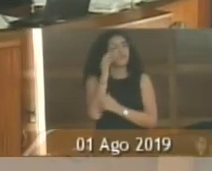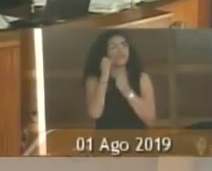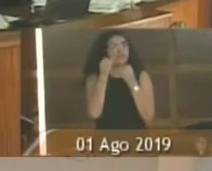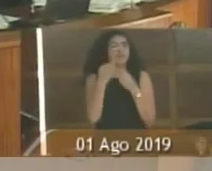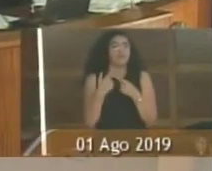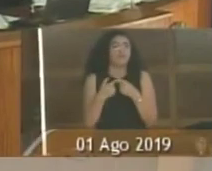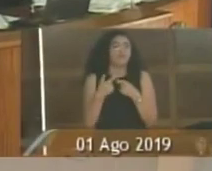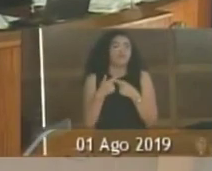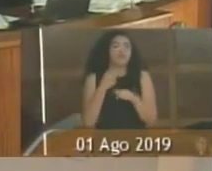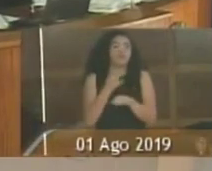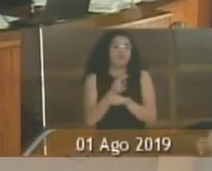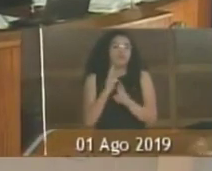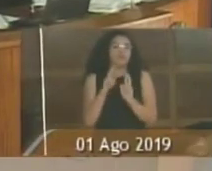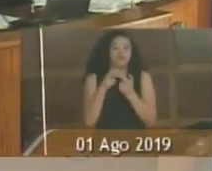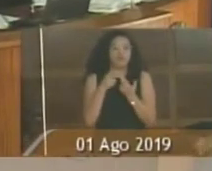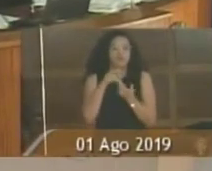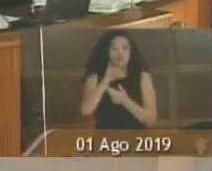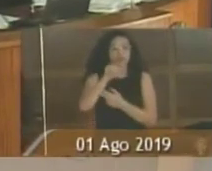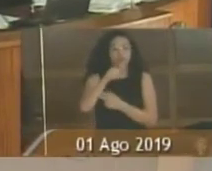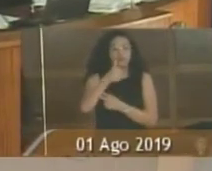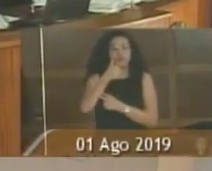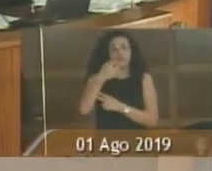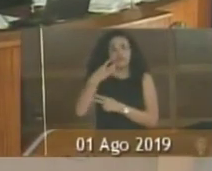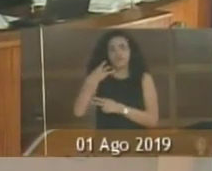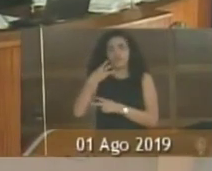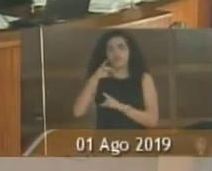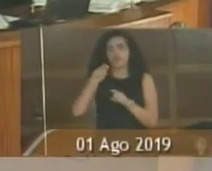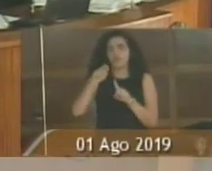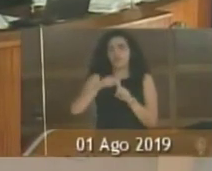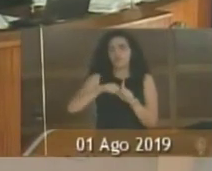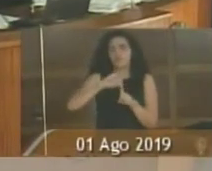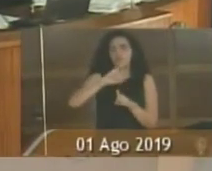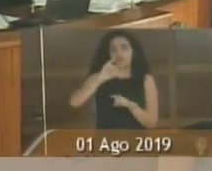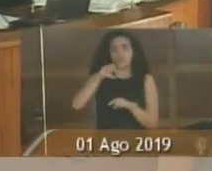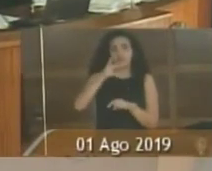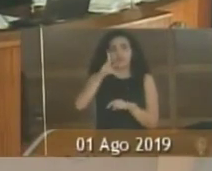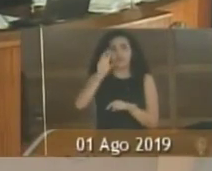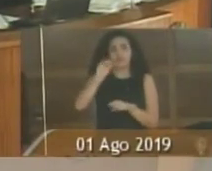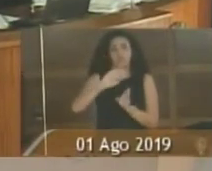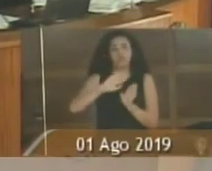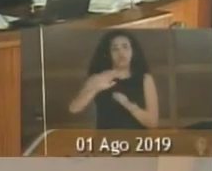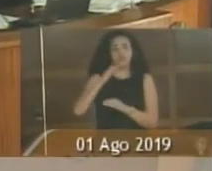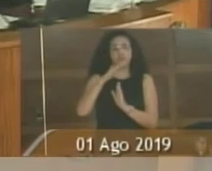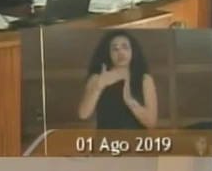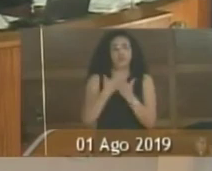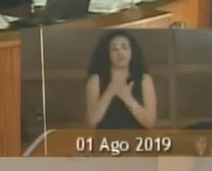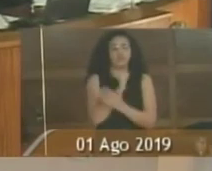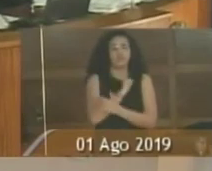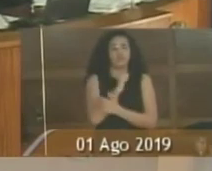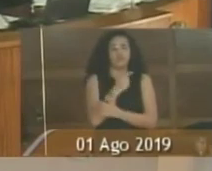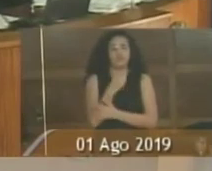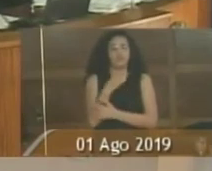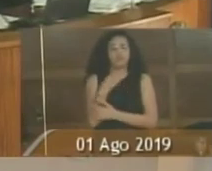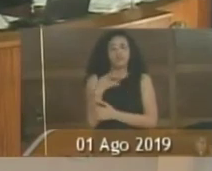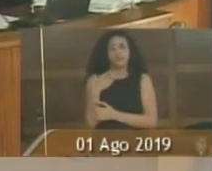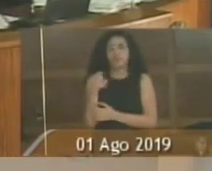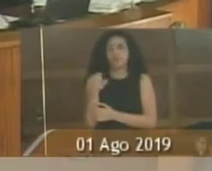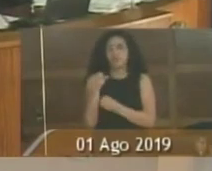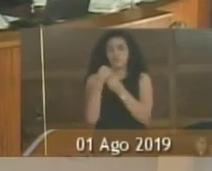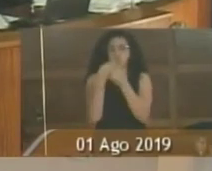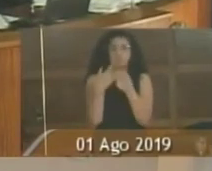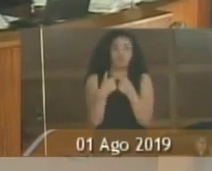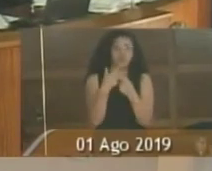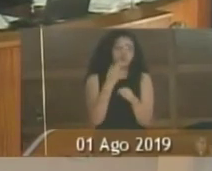justificada sua ausência na sessão do dia 13 de junho. Em discussão única, requerimento 245, de autoria do vereador Léo Marmoraria, solicitando a mesa justificada sua ausência